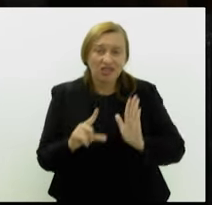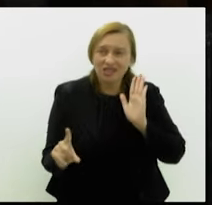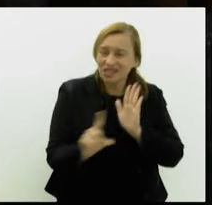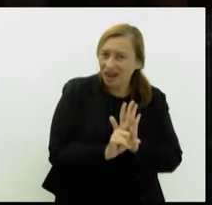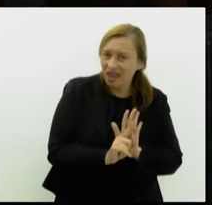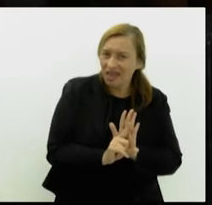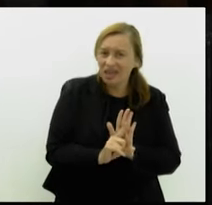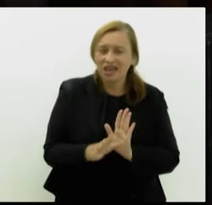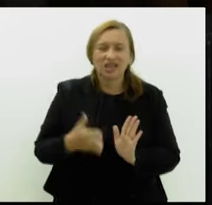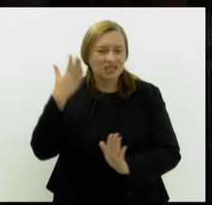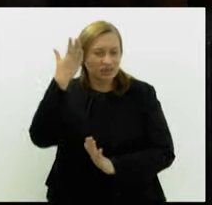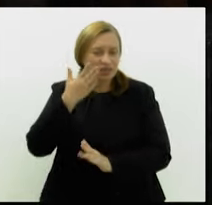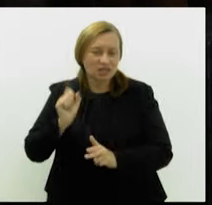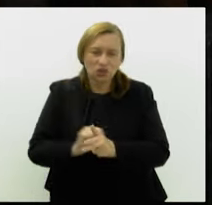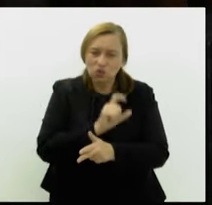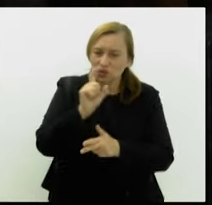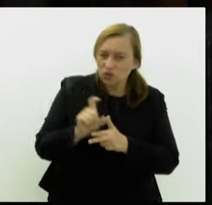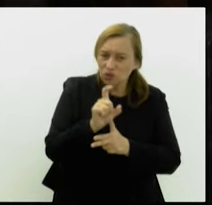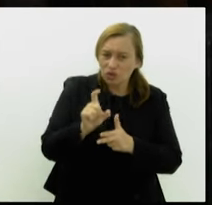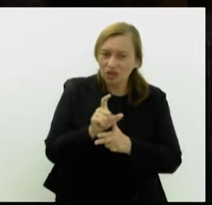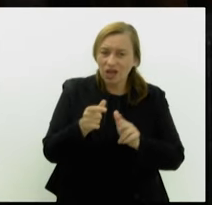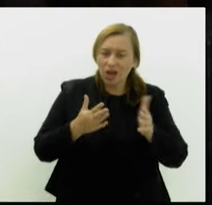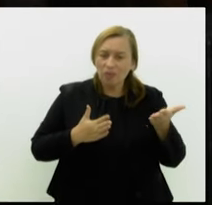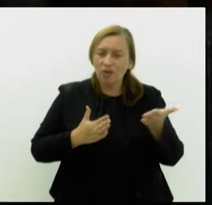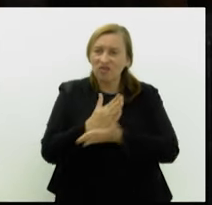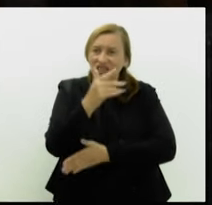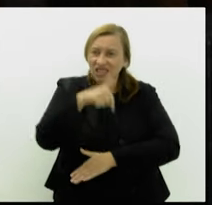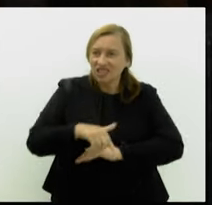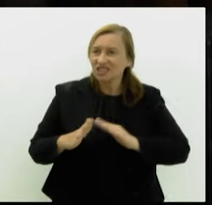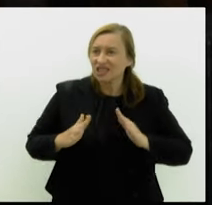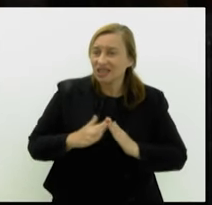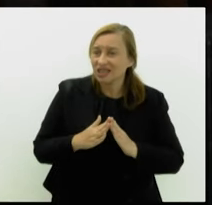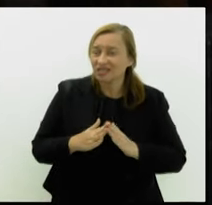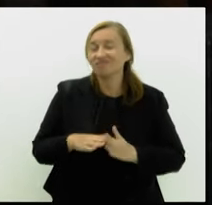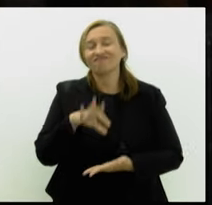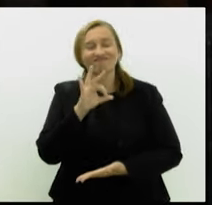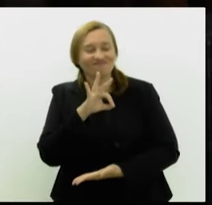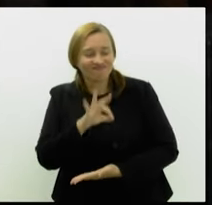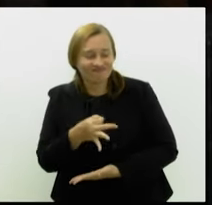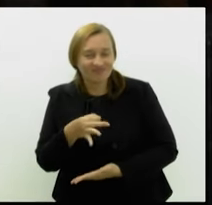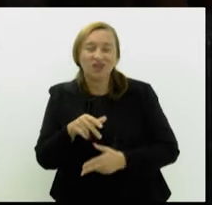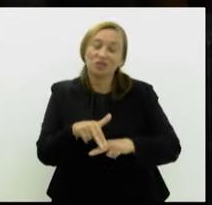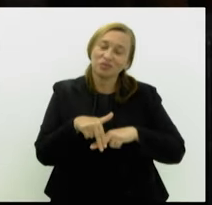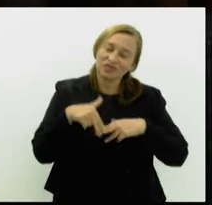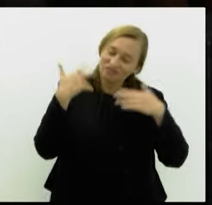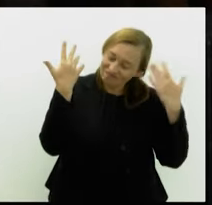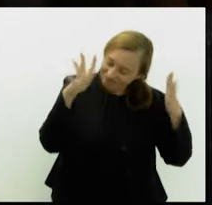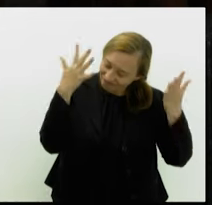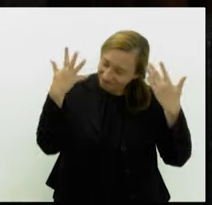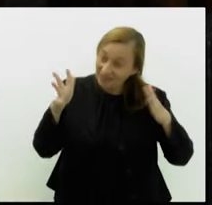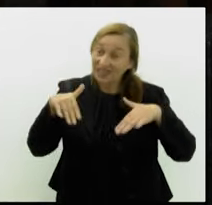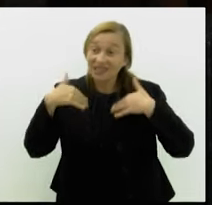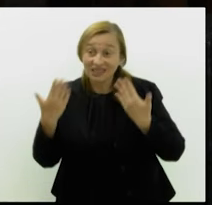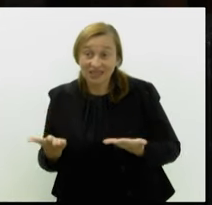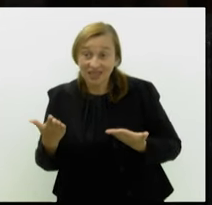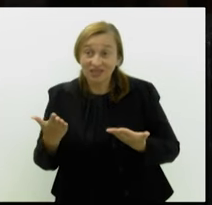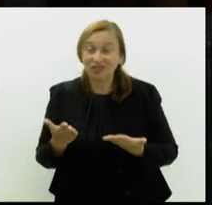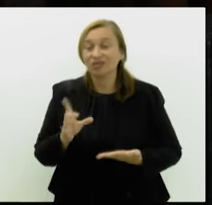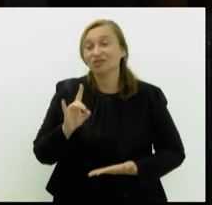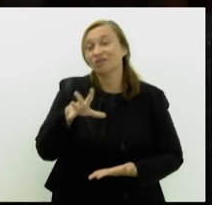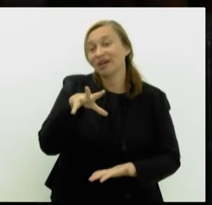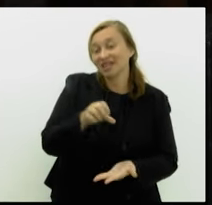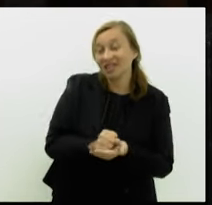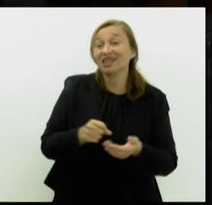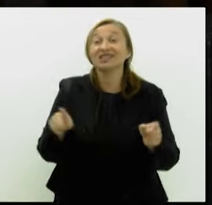esta mensagem do Executivo sendo aprovada aqui na casa, é, de fato, motivo de aplauso. Então, é apenas para